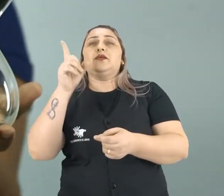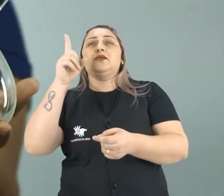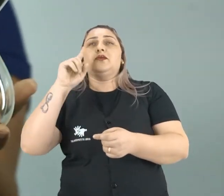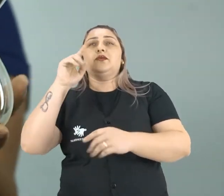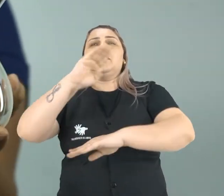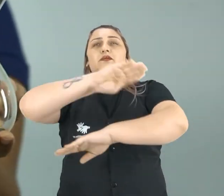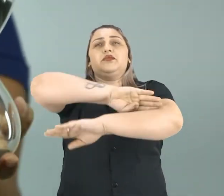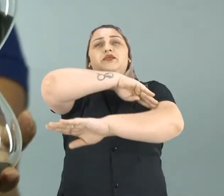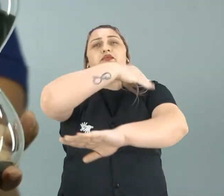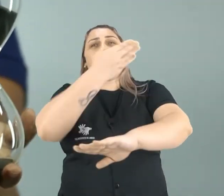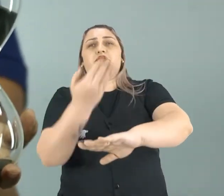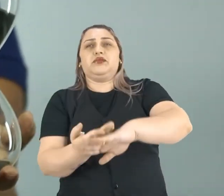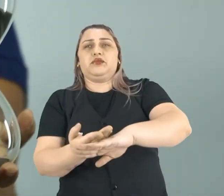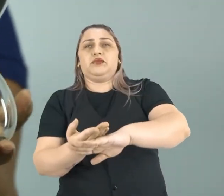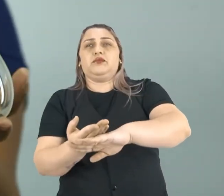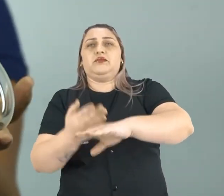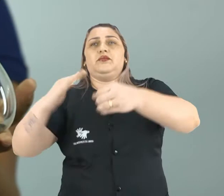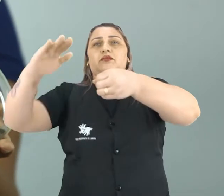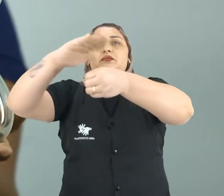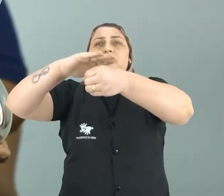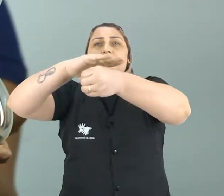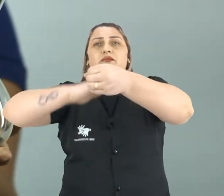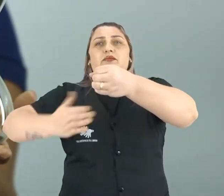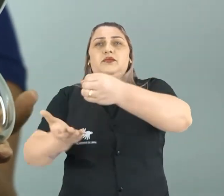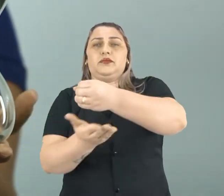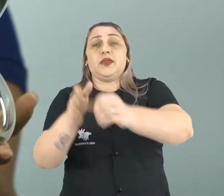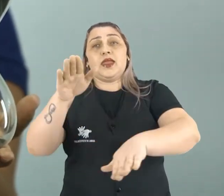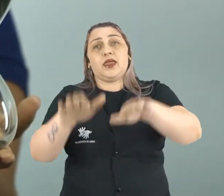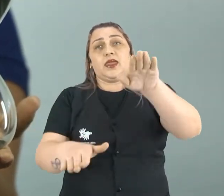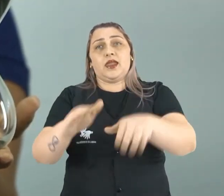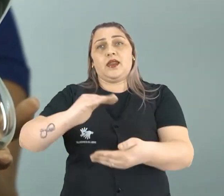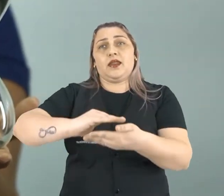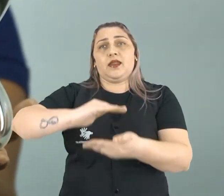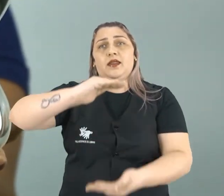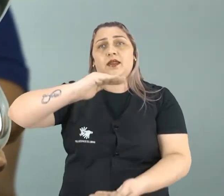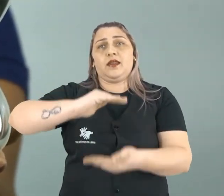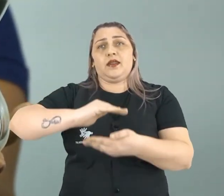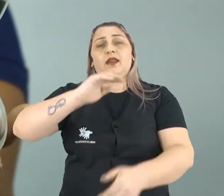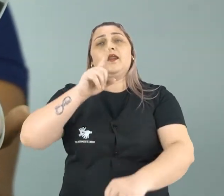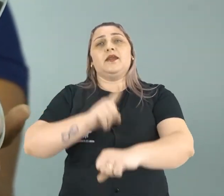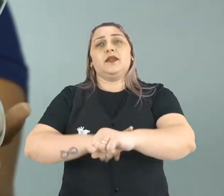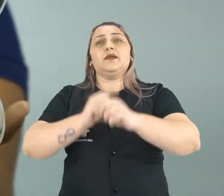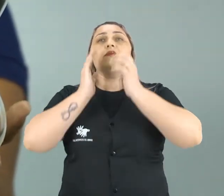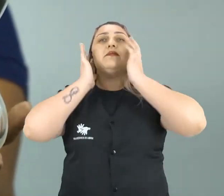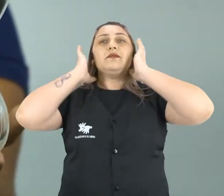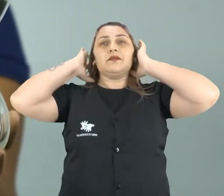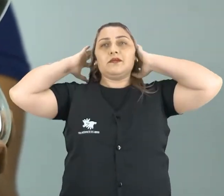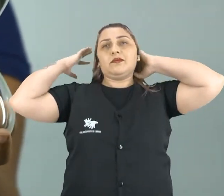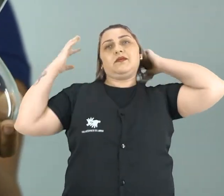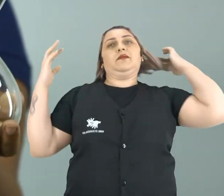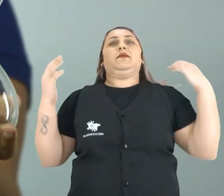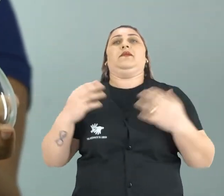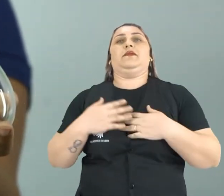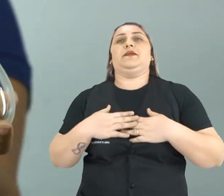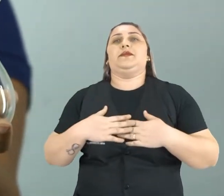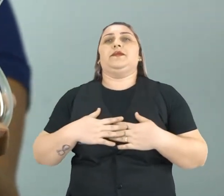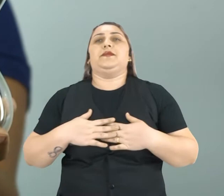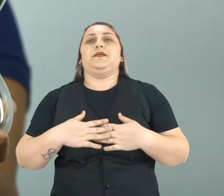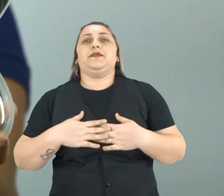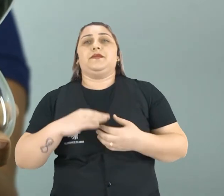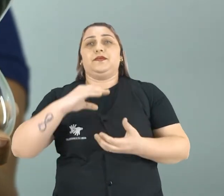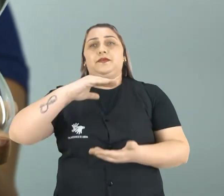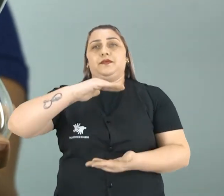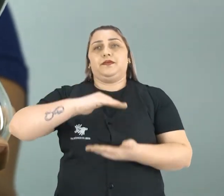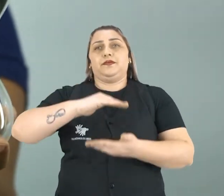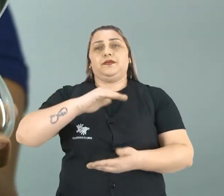a areia de cima passar para baixo. Então, dependendo do tamanho da areia, é o tempo que vai, o tamanho da